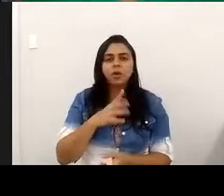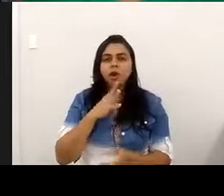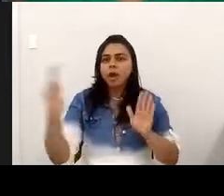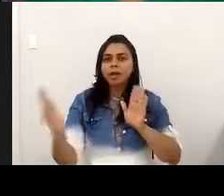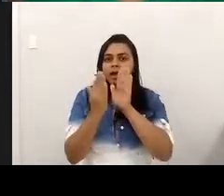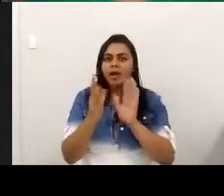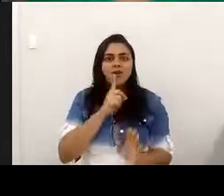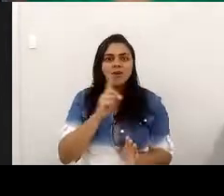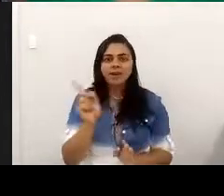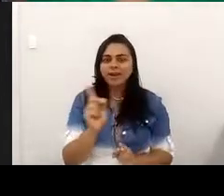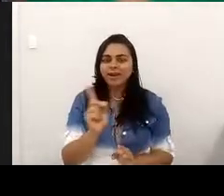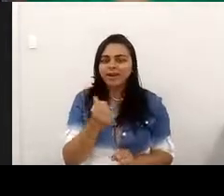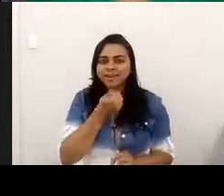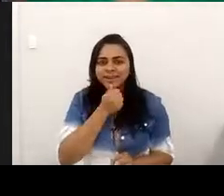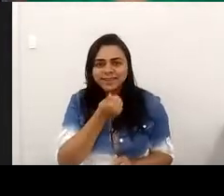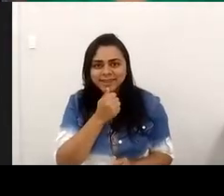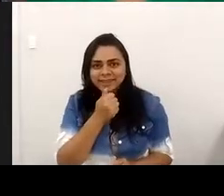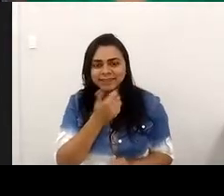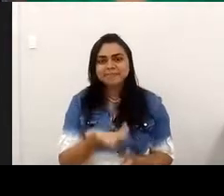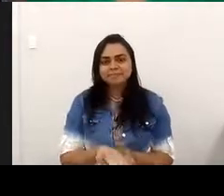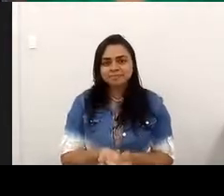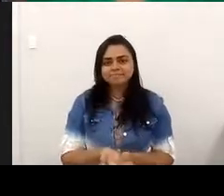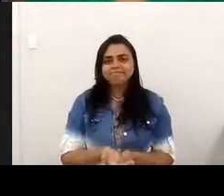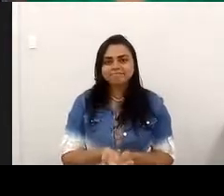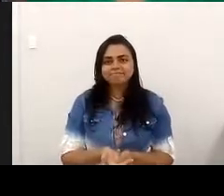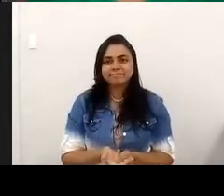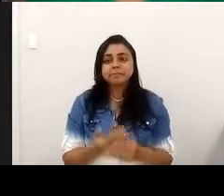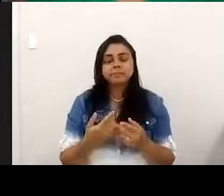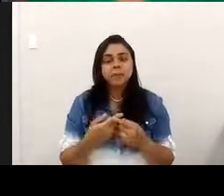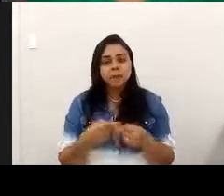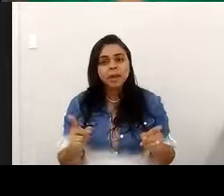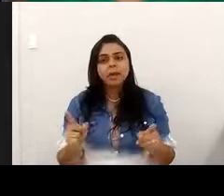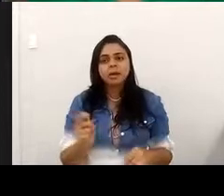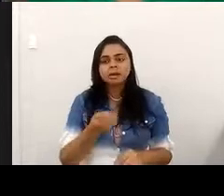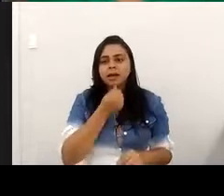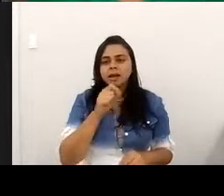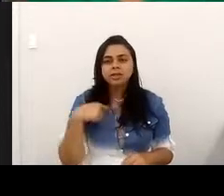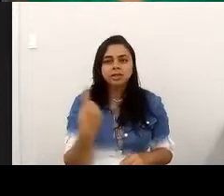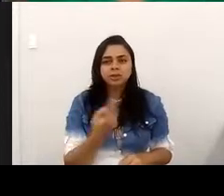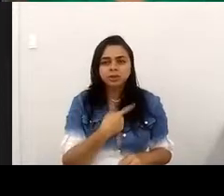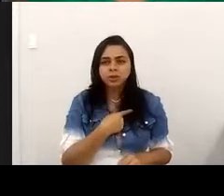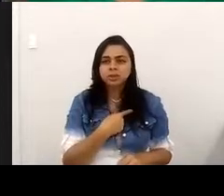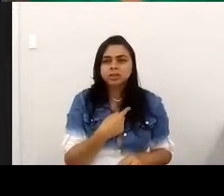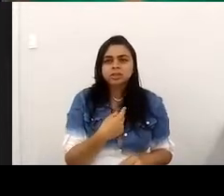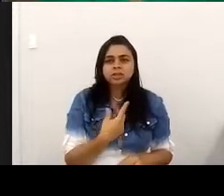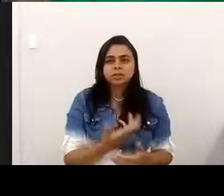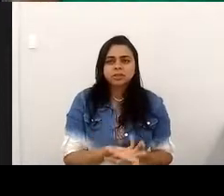né? Pois é, né? Em meio a tudo isso, a gente ainda não pôde, né, estabelecer aquele, né, aquele calor humano, né? Assim,